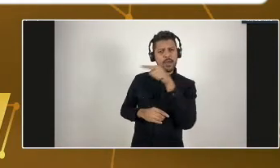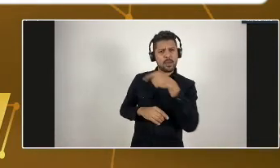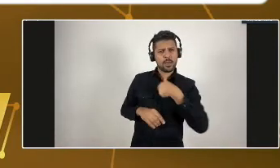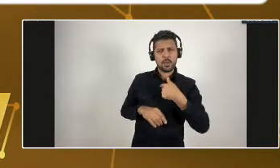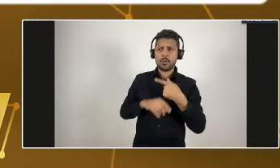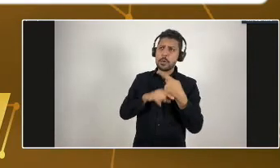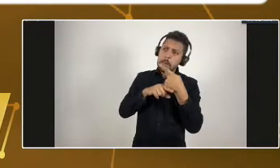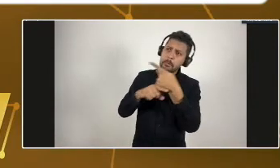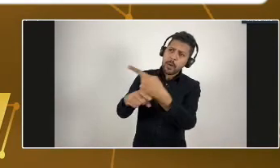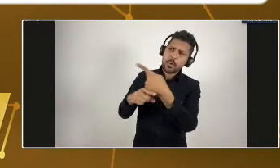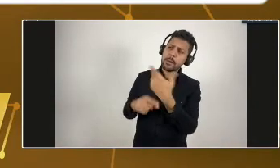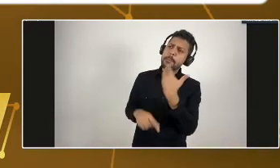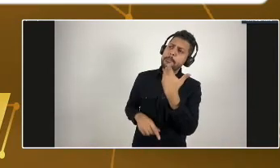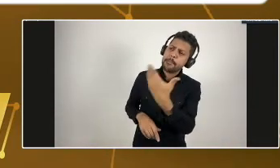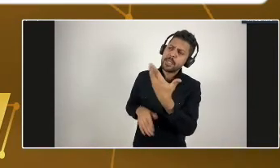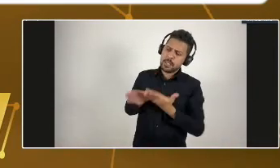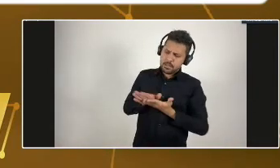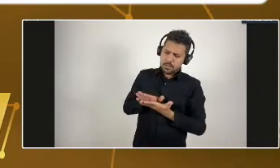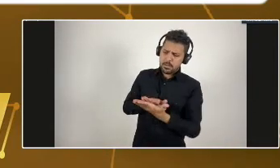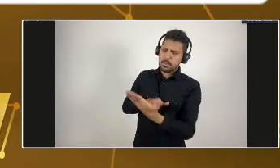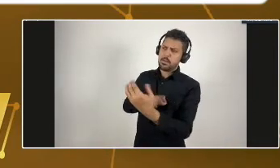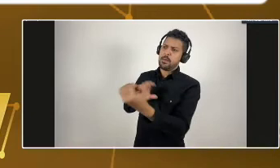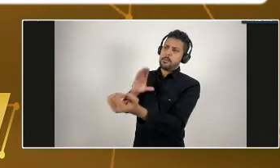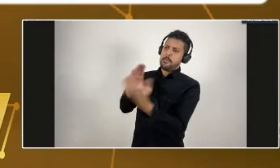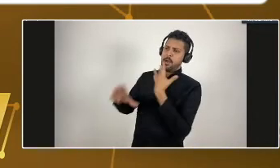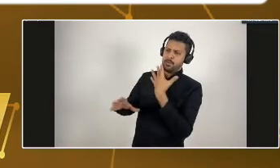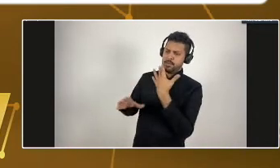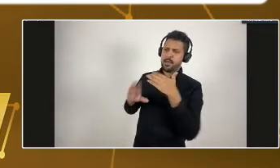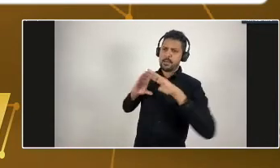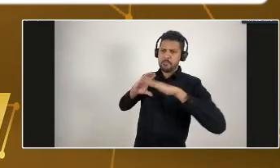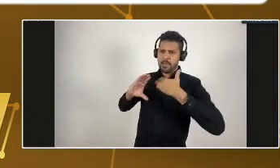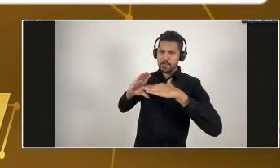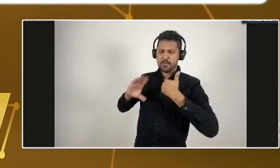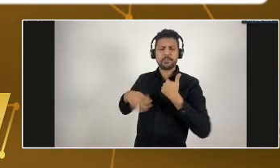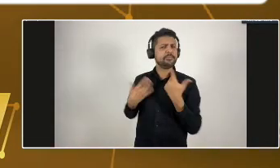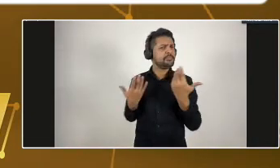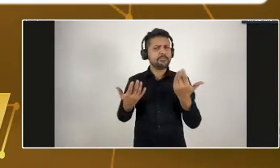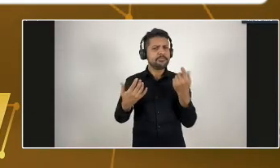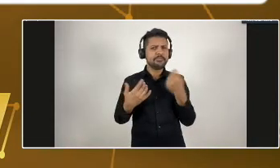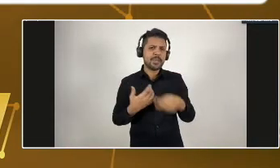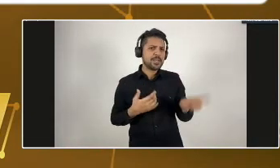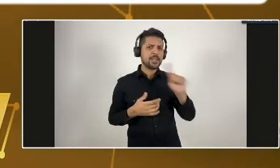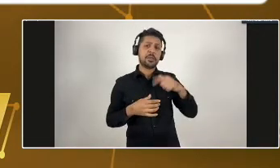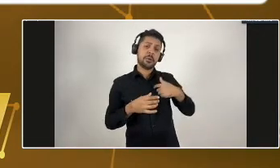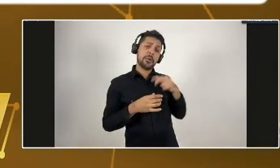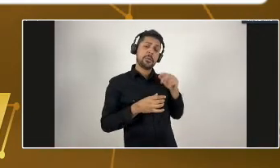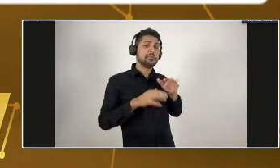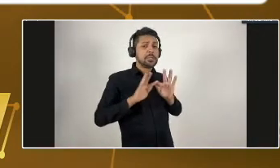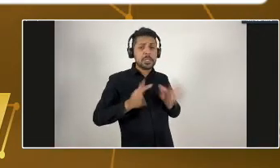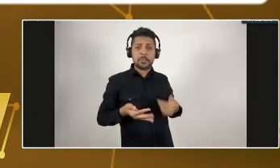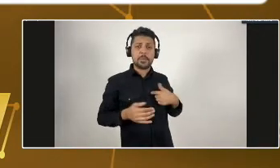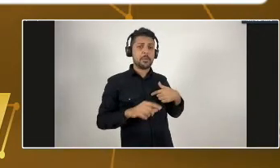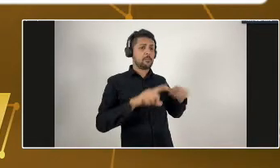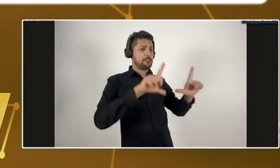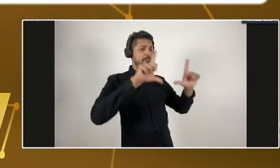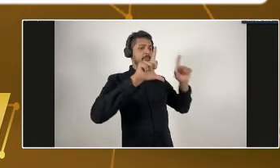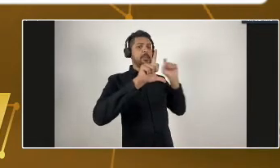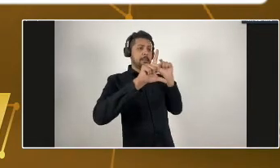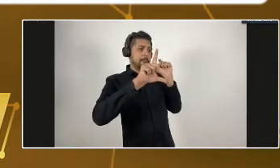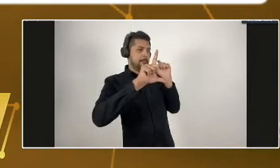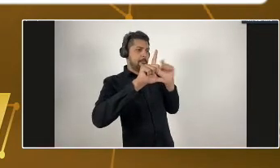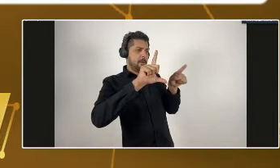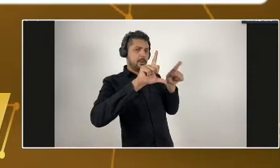anexado por um e-mail. Então, eu simplesmente venho aqui, enquadro a visão de acordo com o evento que eu quero